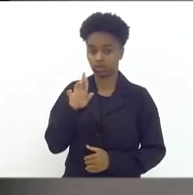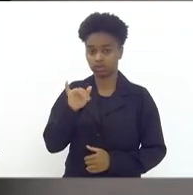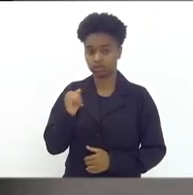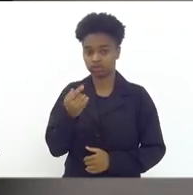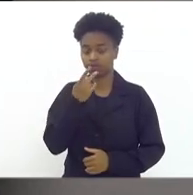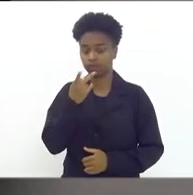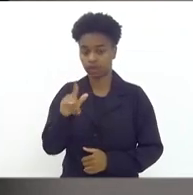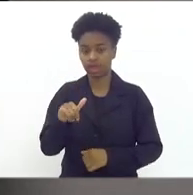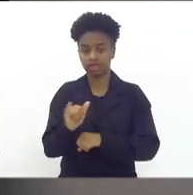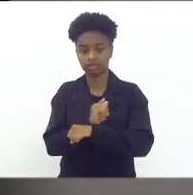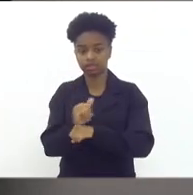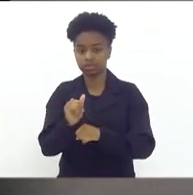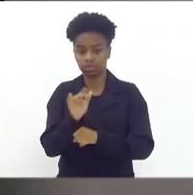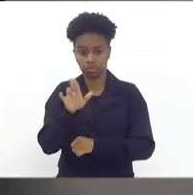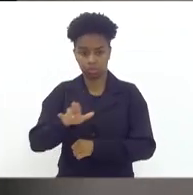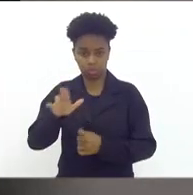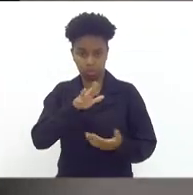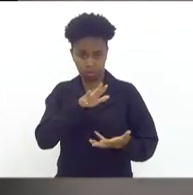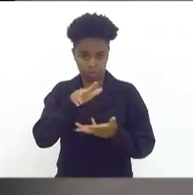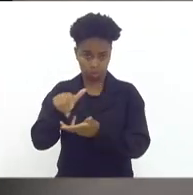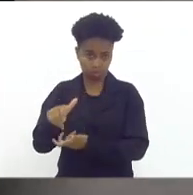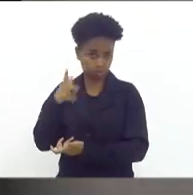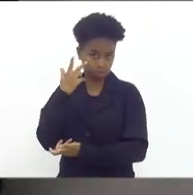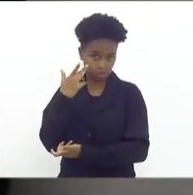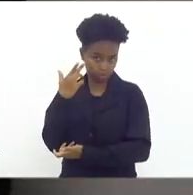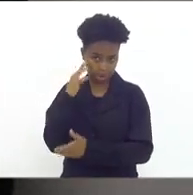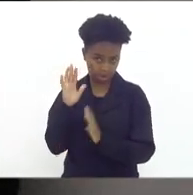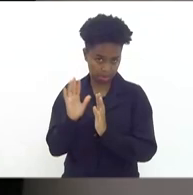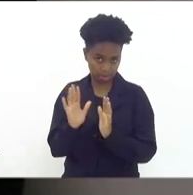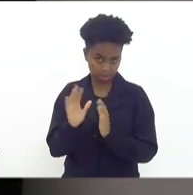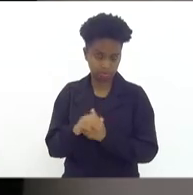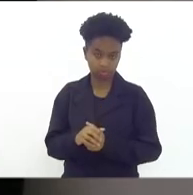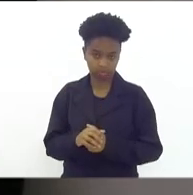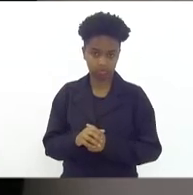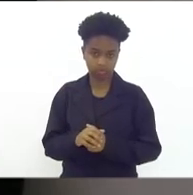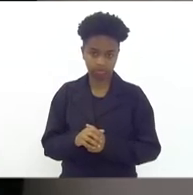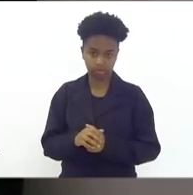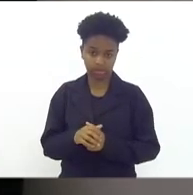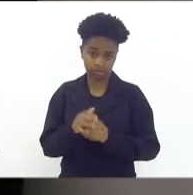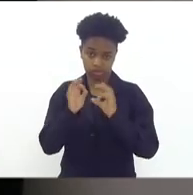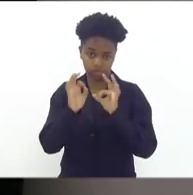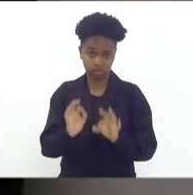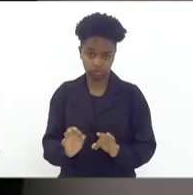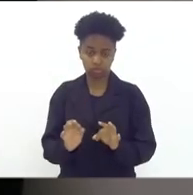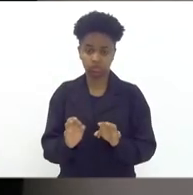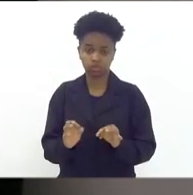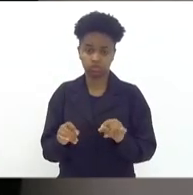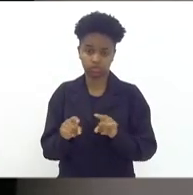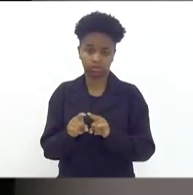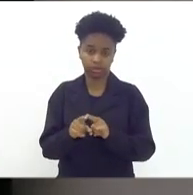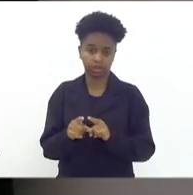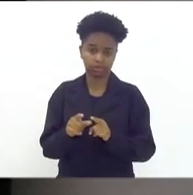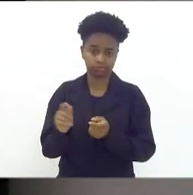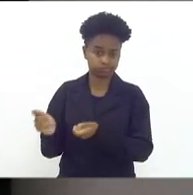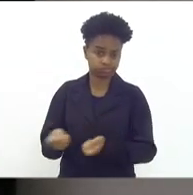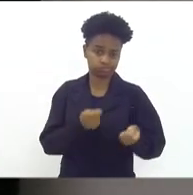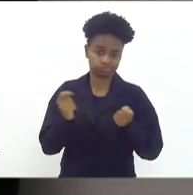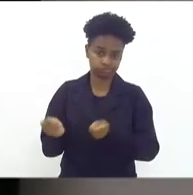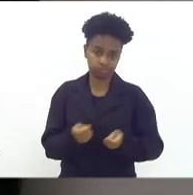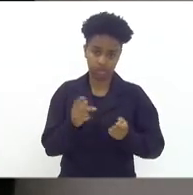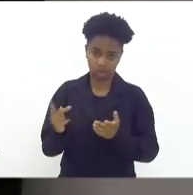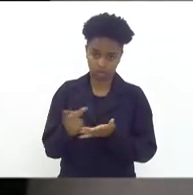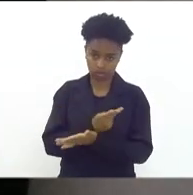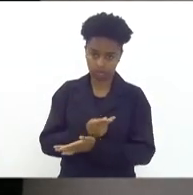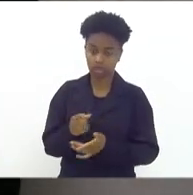mecanismo usado no mundo inteiro que é normal enfim que é que é justo e corriqueiro a